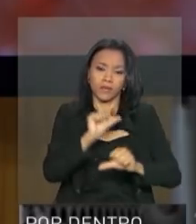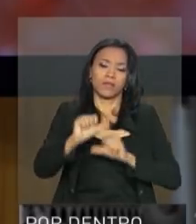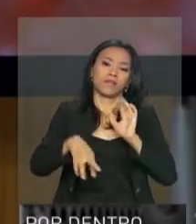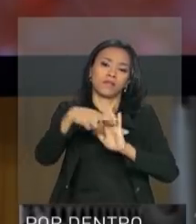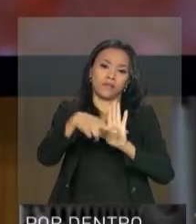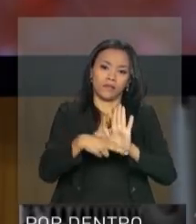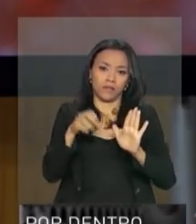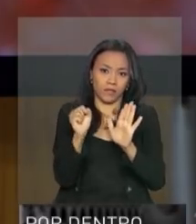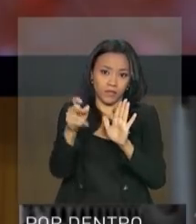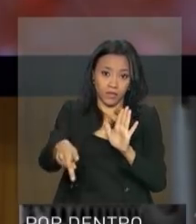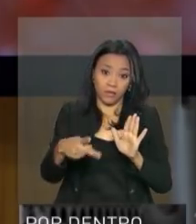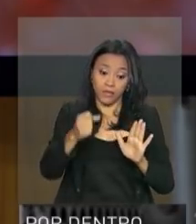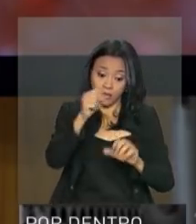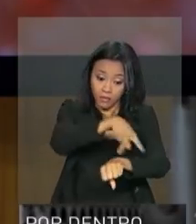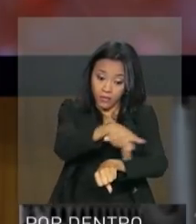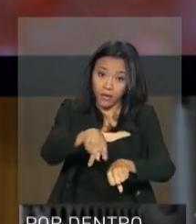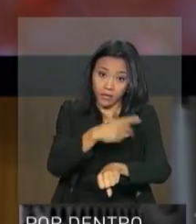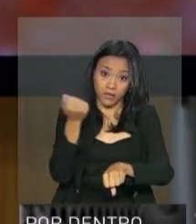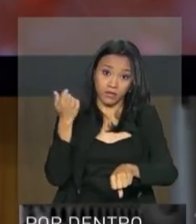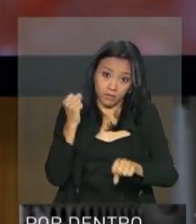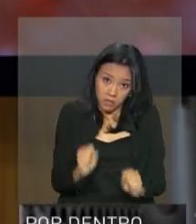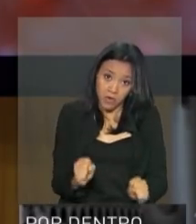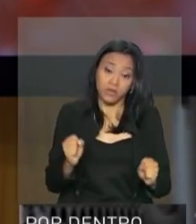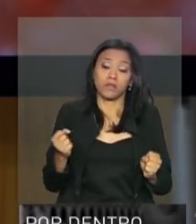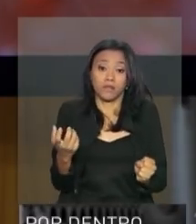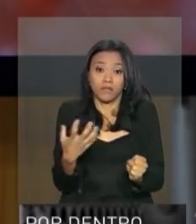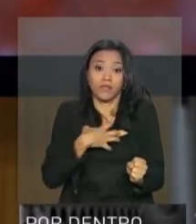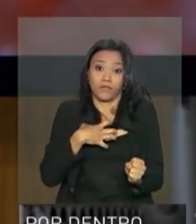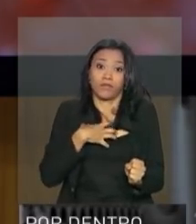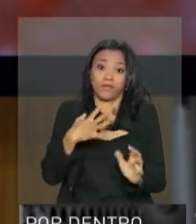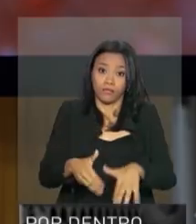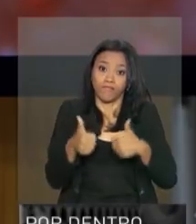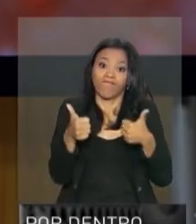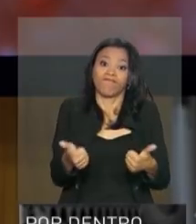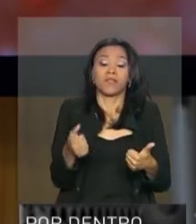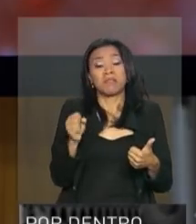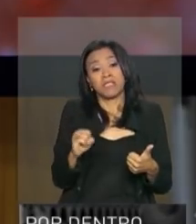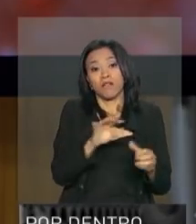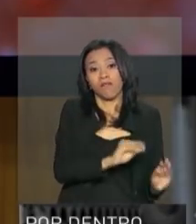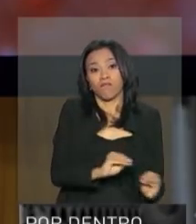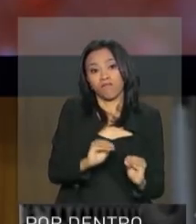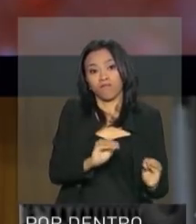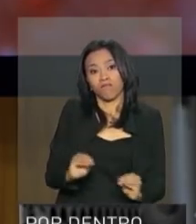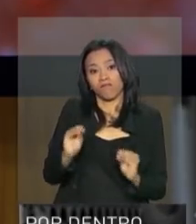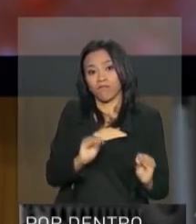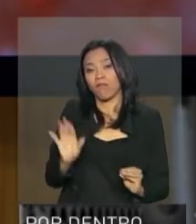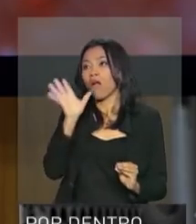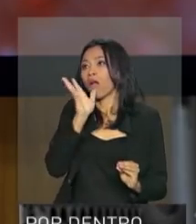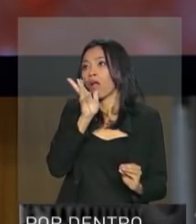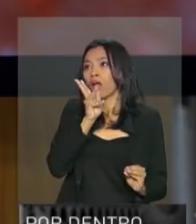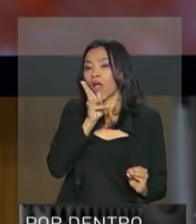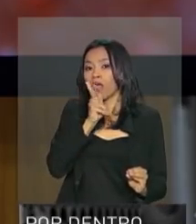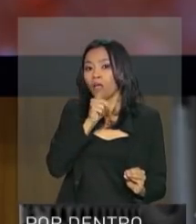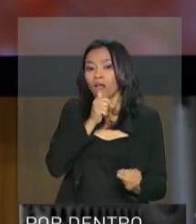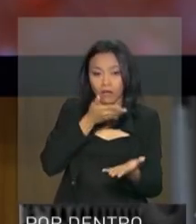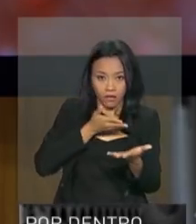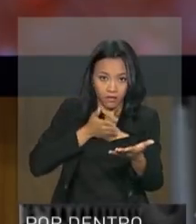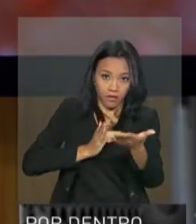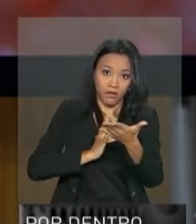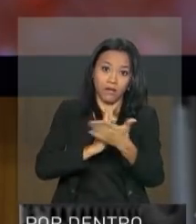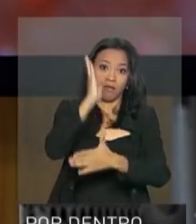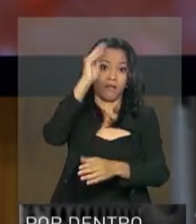possa reagir de maneira, do ponto de vista econômico. Então, quaisquer postergações, se a demora da Previdência, respondendo a sua pergunta, nos